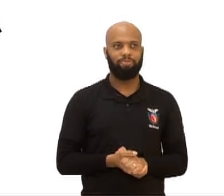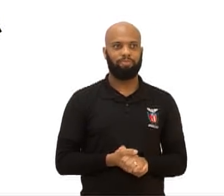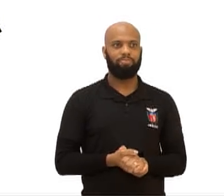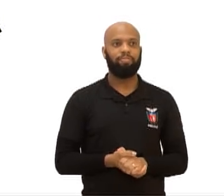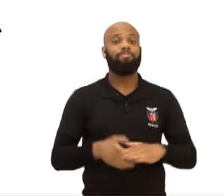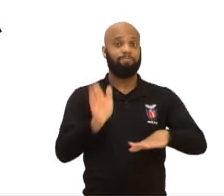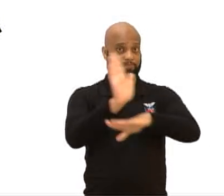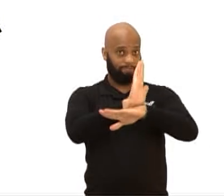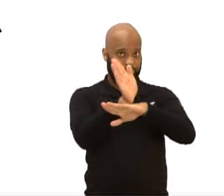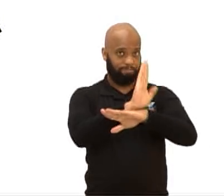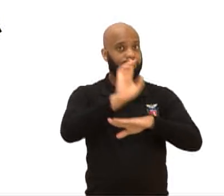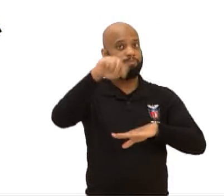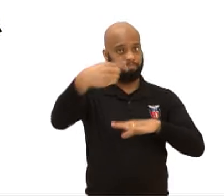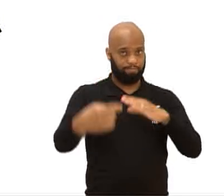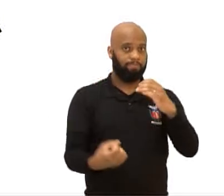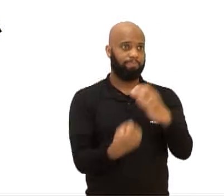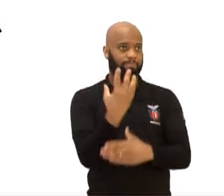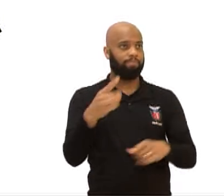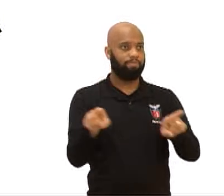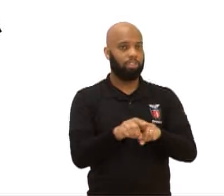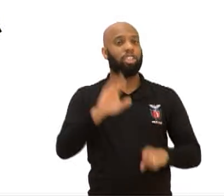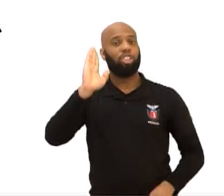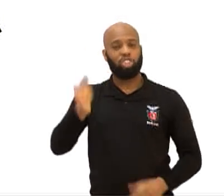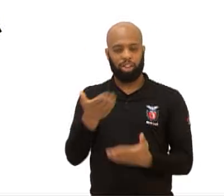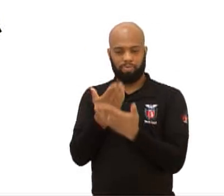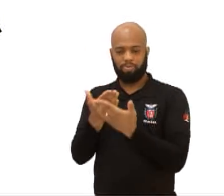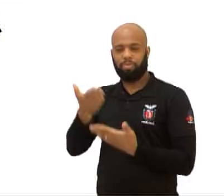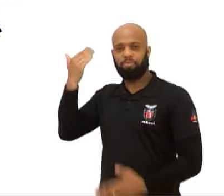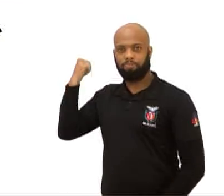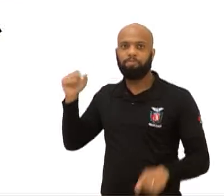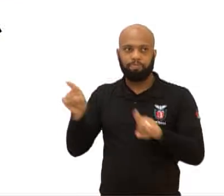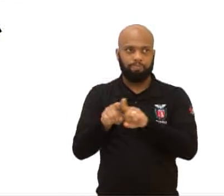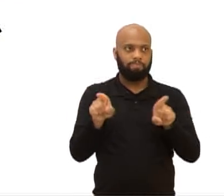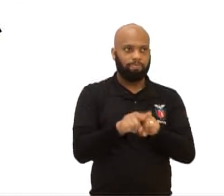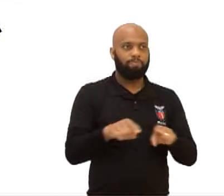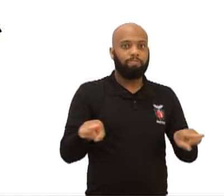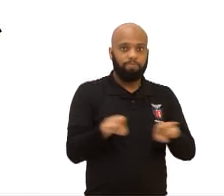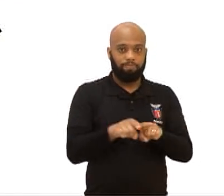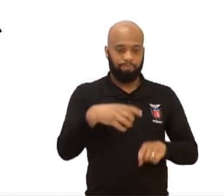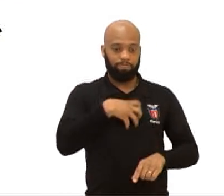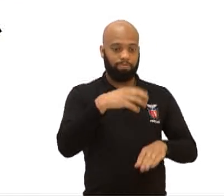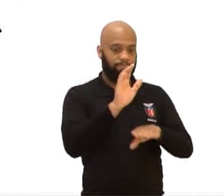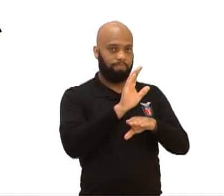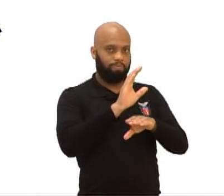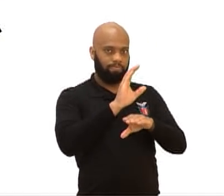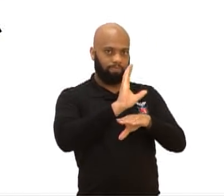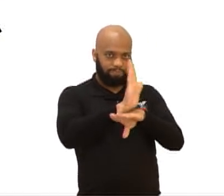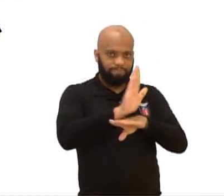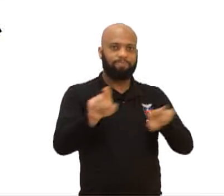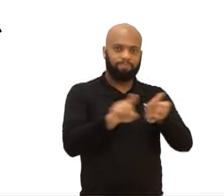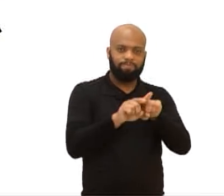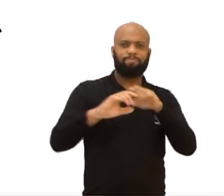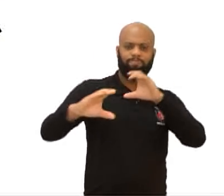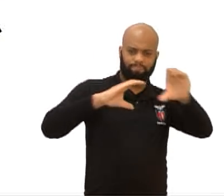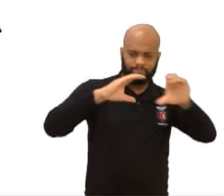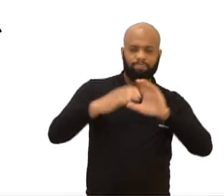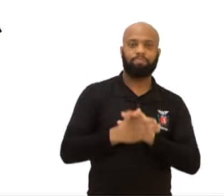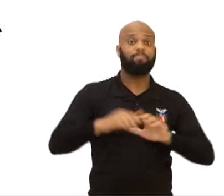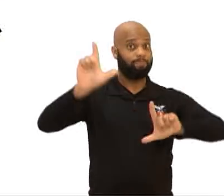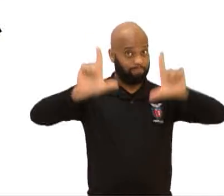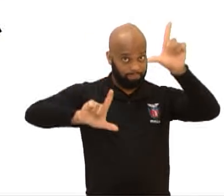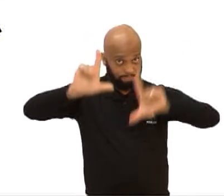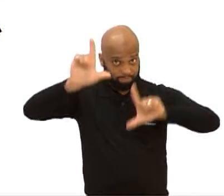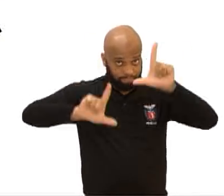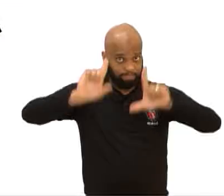O cinema, que foi o que nós estudamos na aula passada, que também é uma forma de comunicação. A